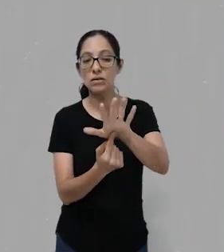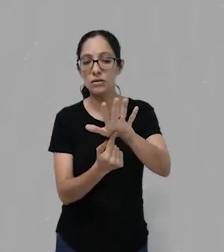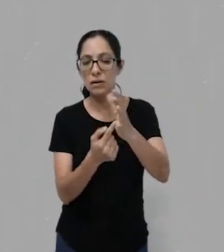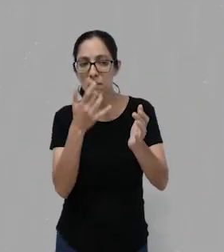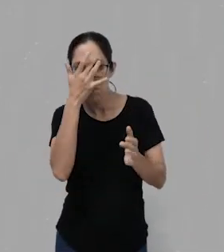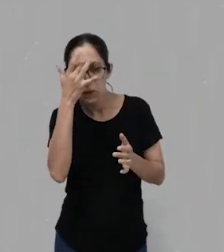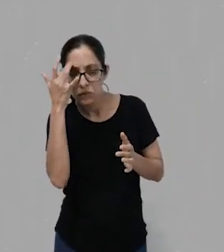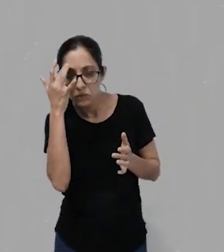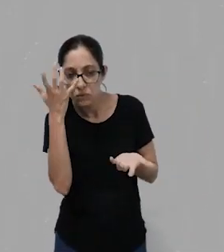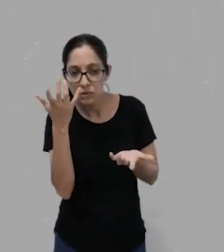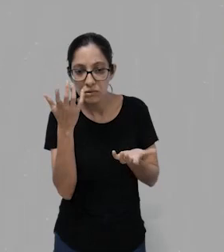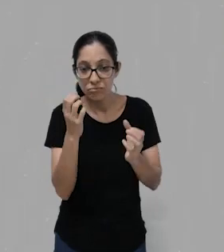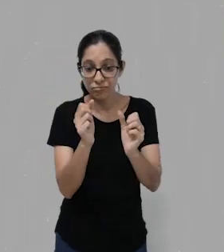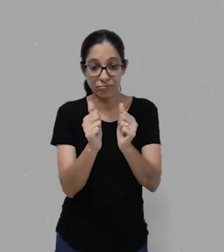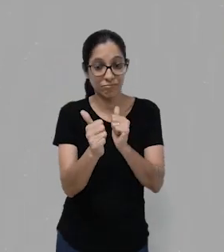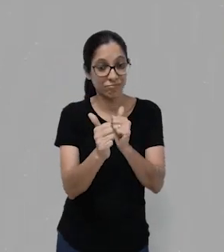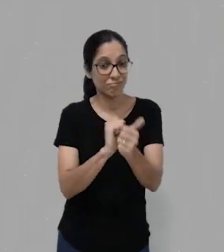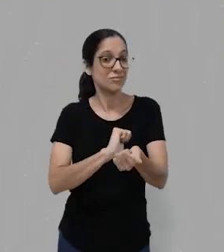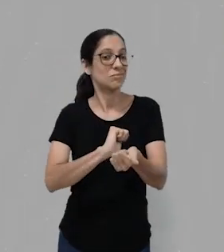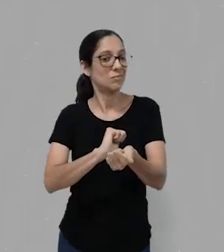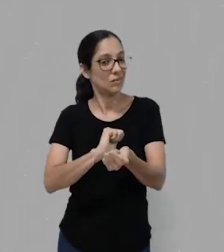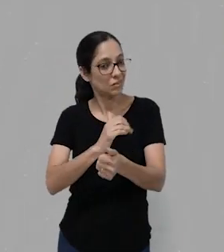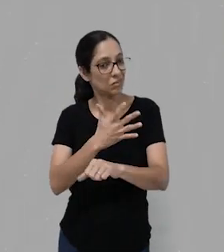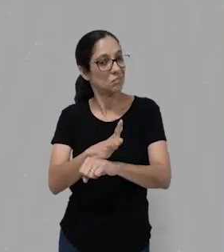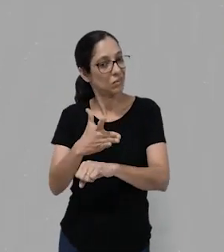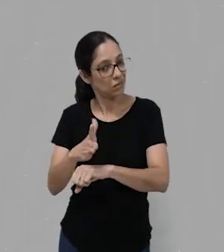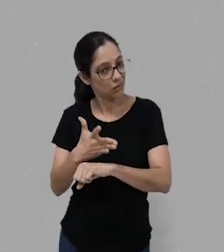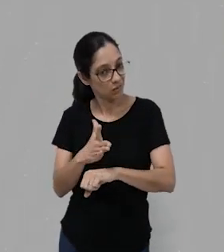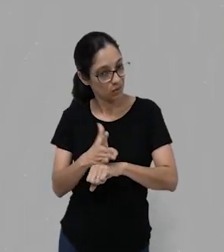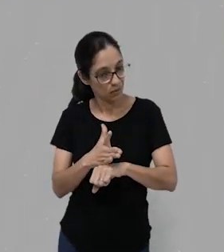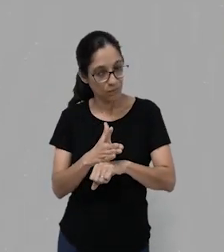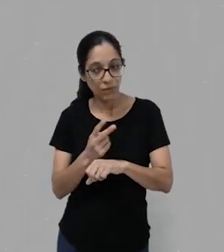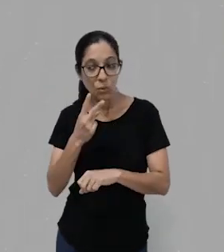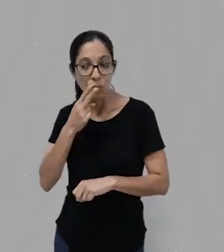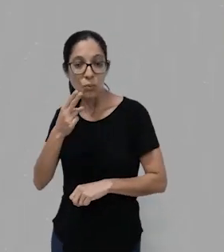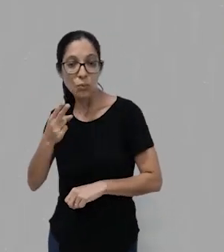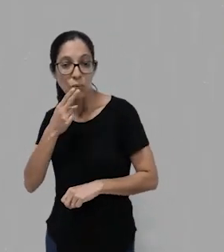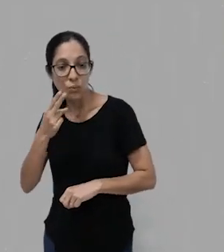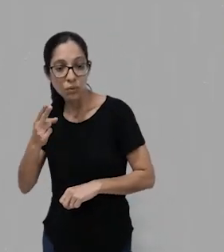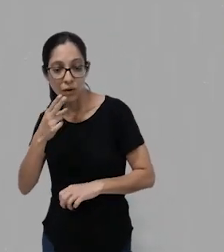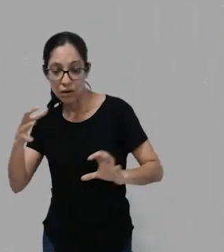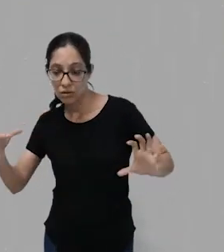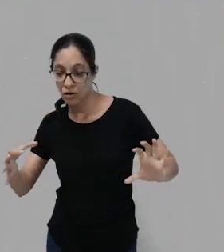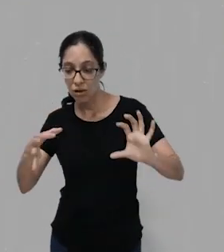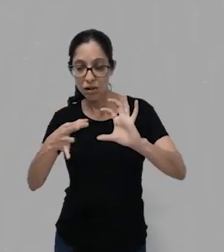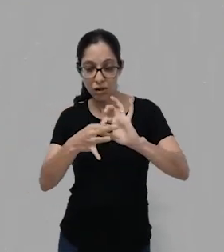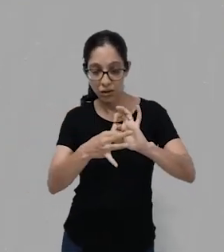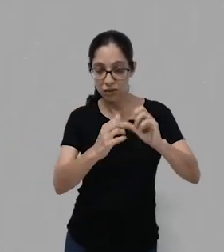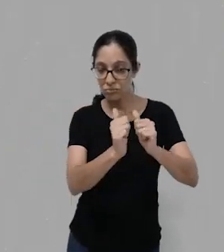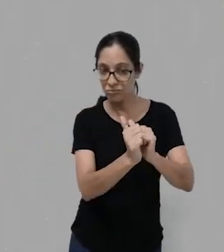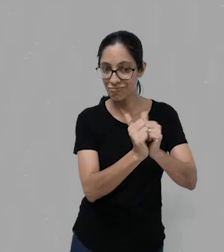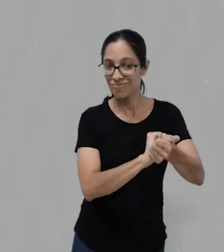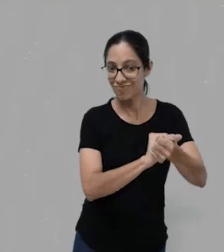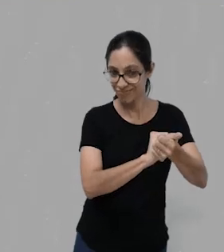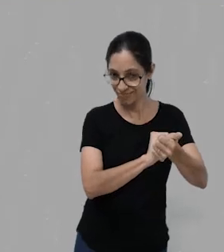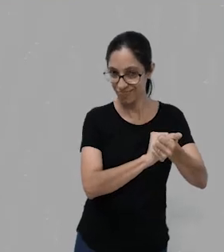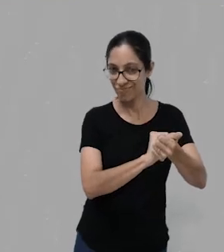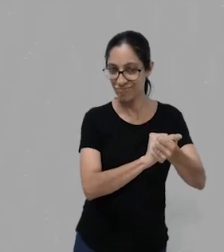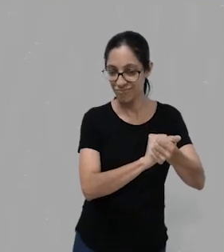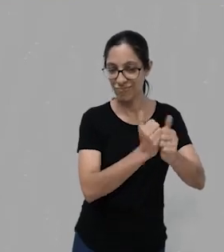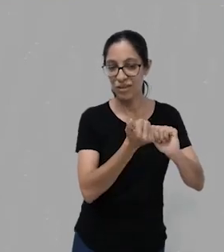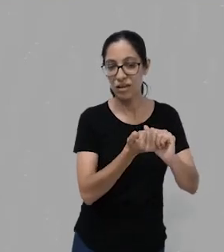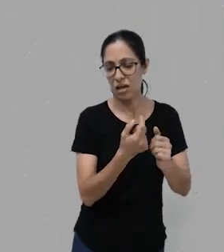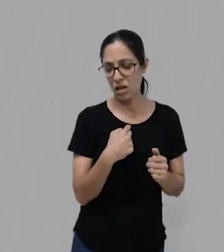pessoas praticando esportes. O cigarro era associado a esportes radicais. Ah, eu sou um atleta,